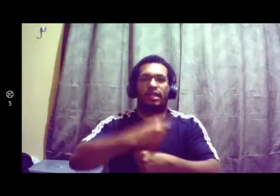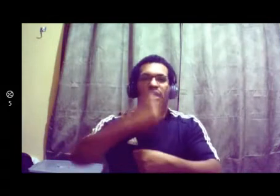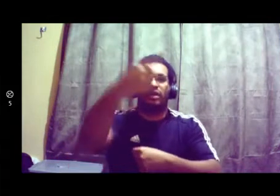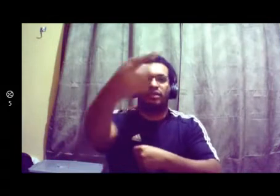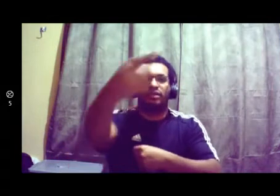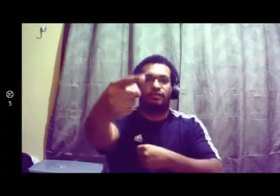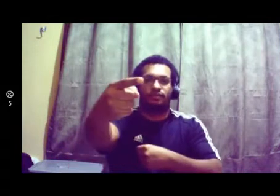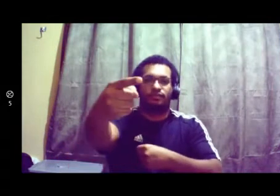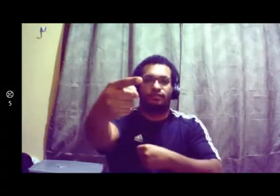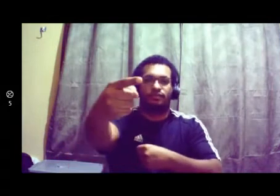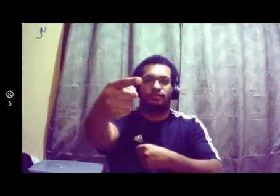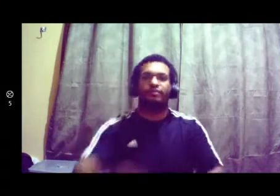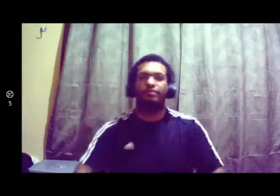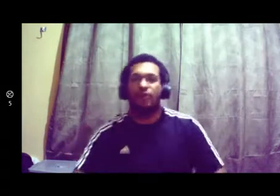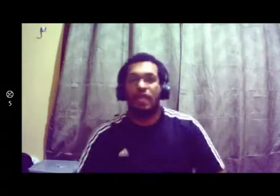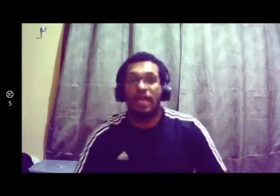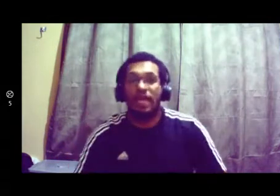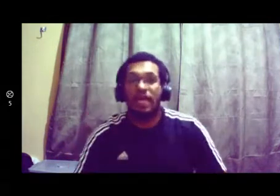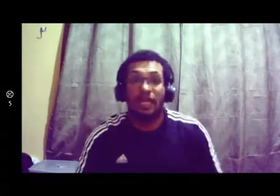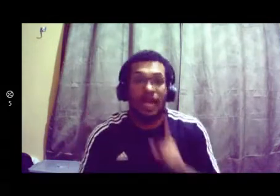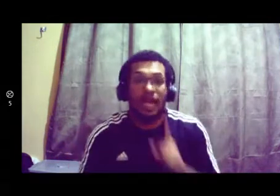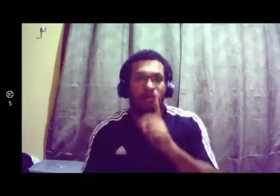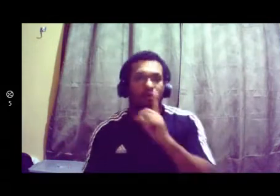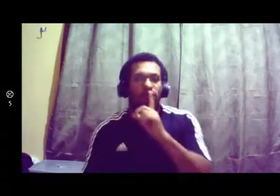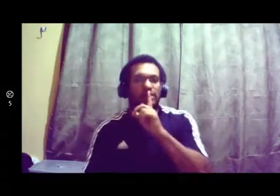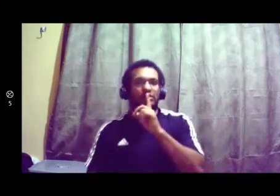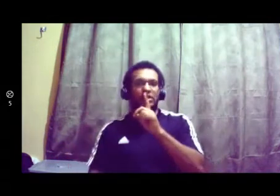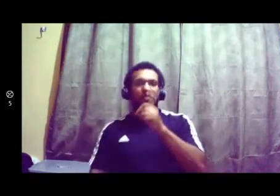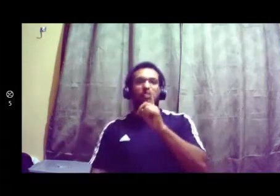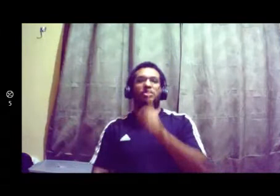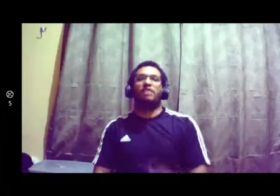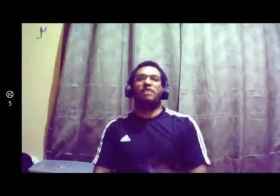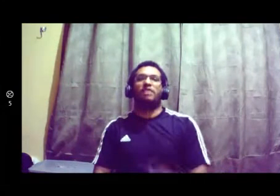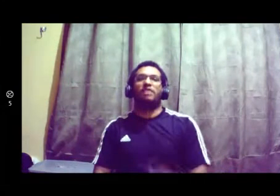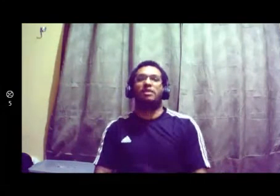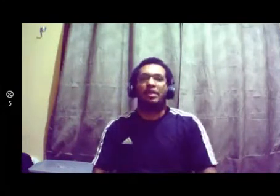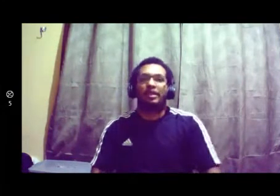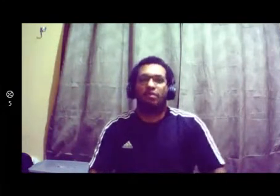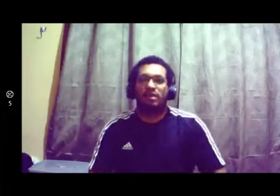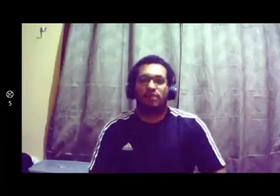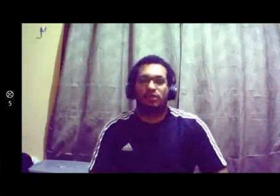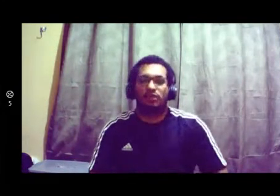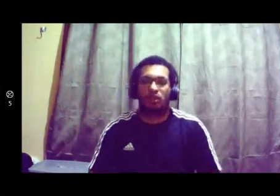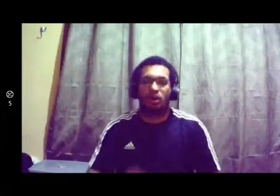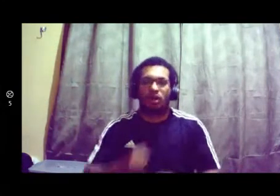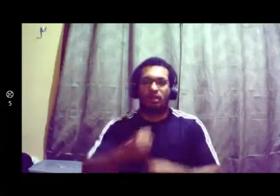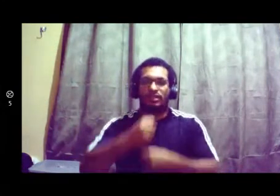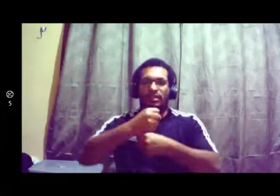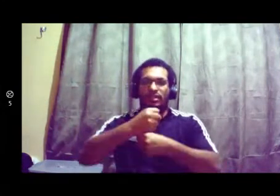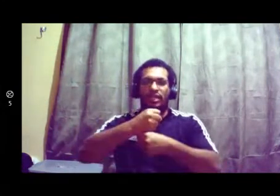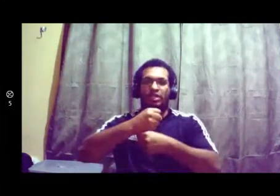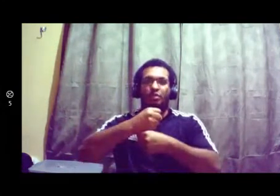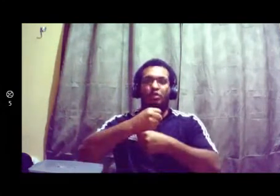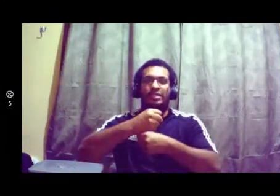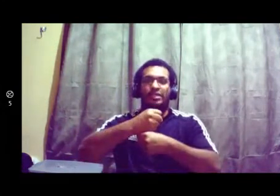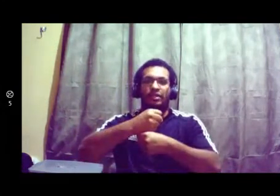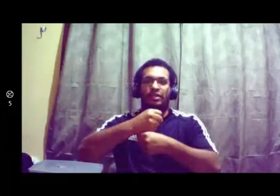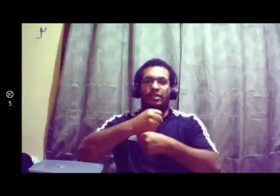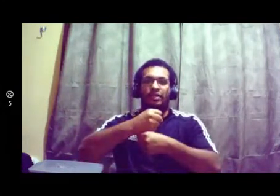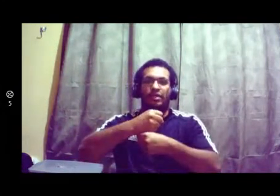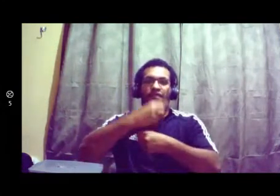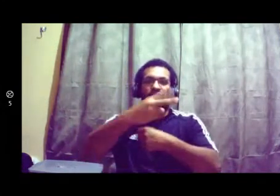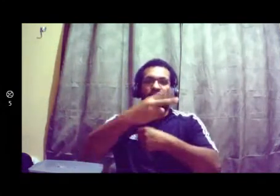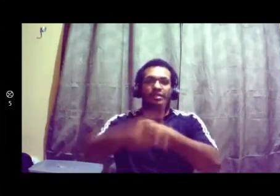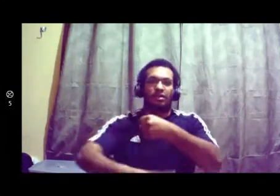e daqui a um ano. Tem algumas pessoas, isso eu não tinha falado antes. Tem algumas pessoas que colocam assim, daqui, tipo, 2